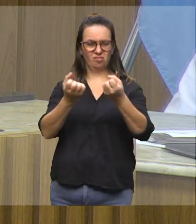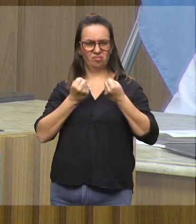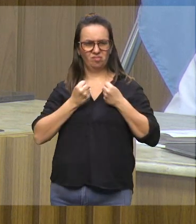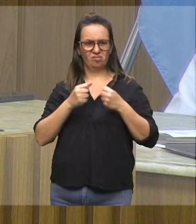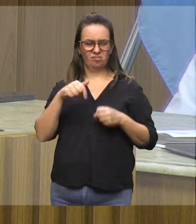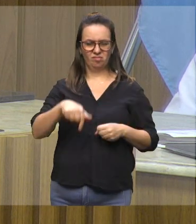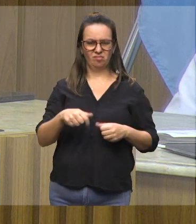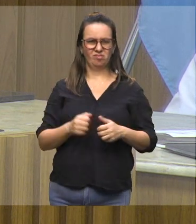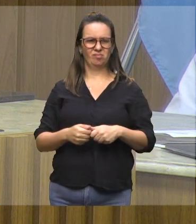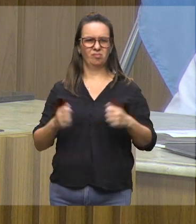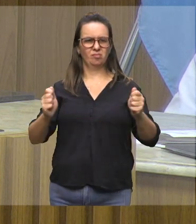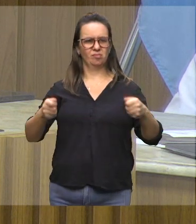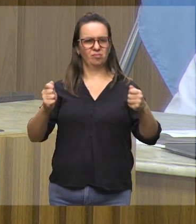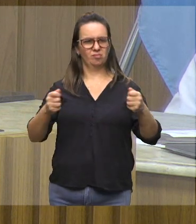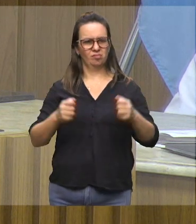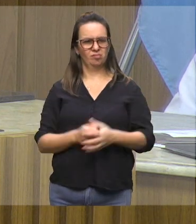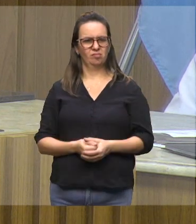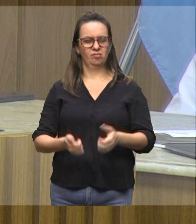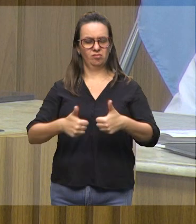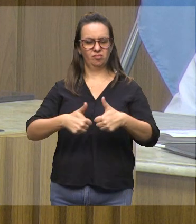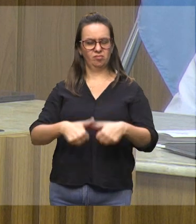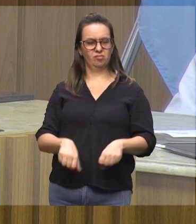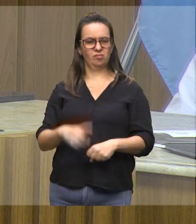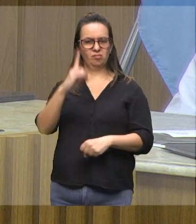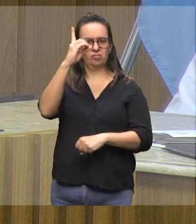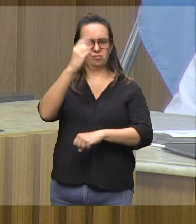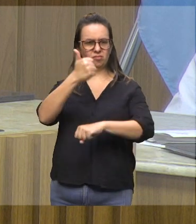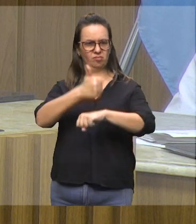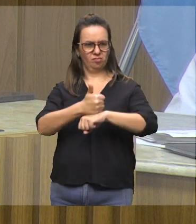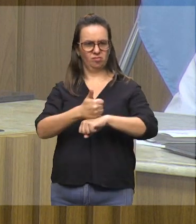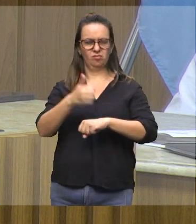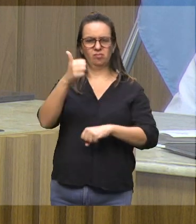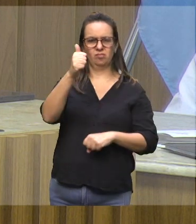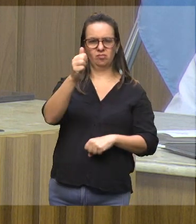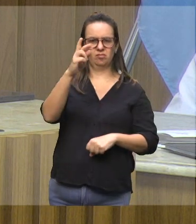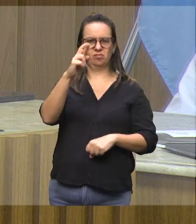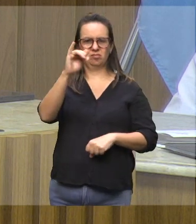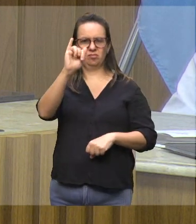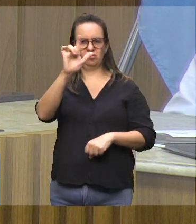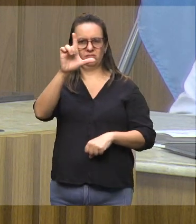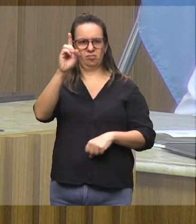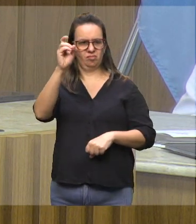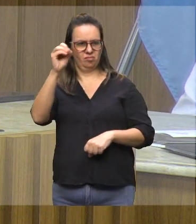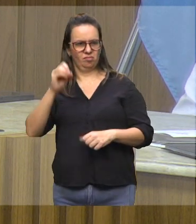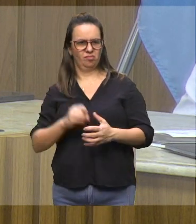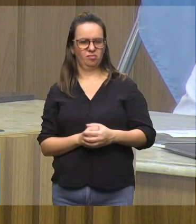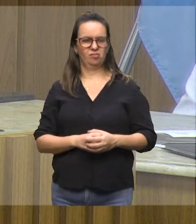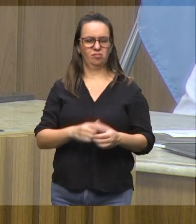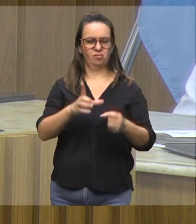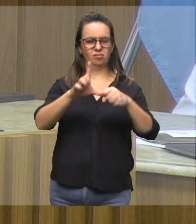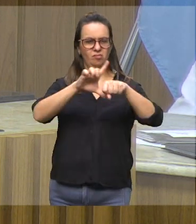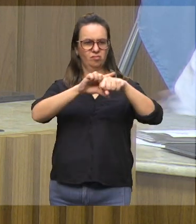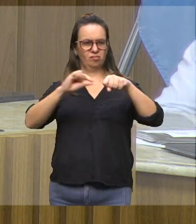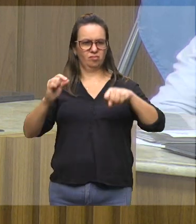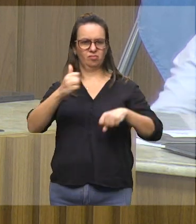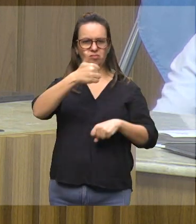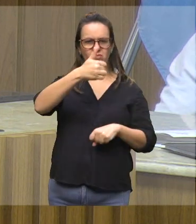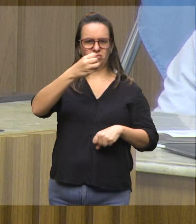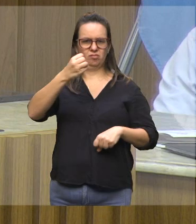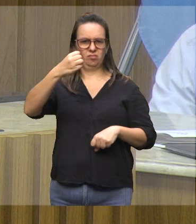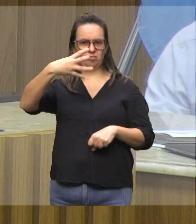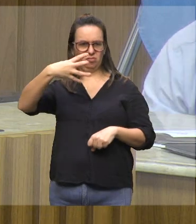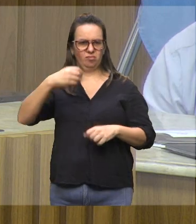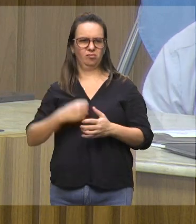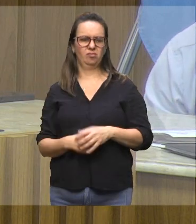tribunal, aplico ao senhor Arildo José de Almeida, diretor-presidente da Fundação, nos termos do artigo 104, inciso 3º da